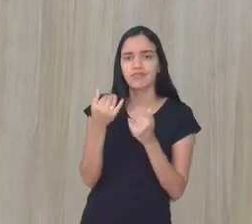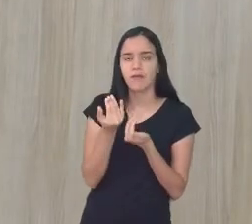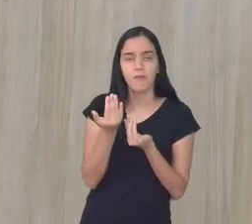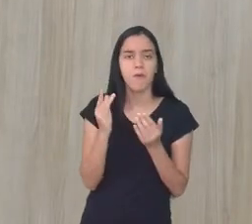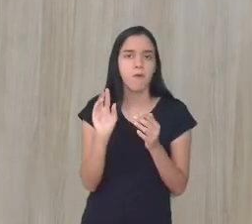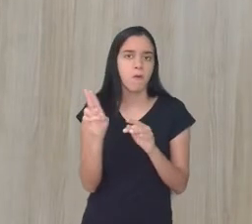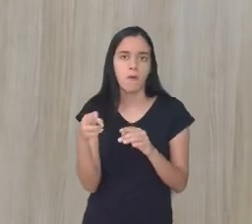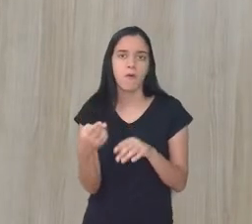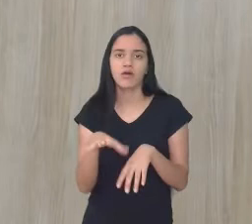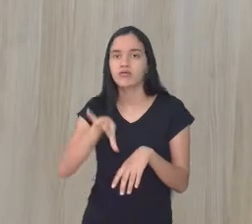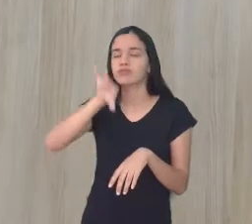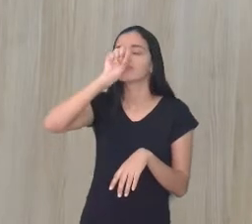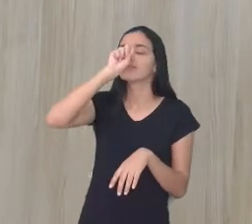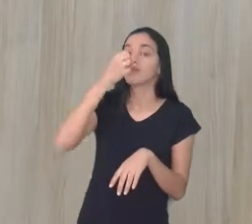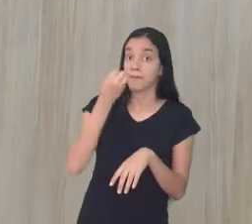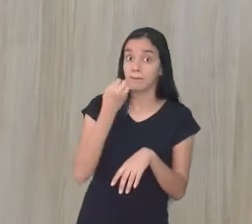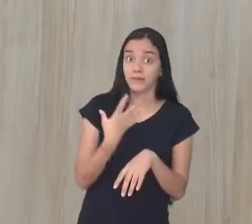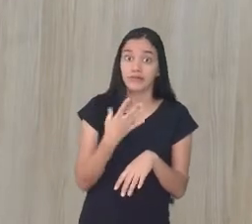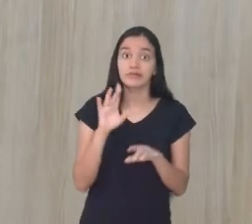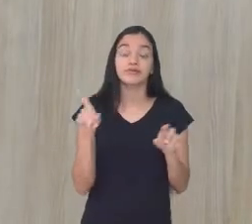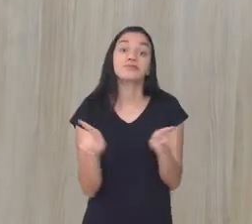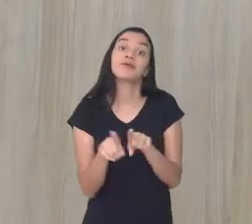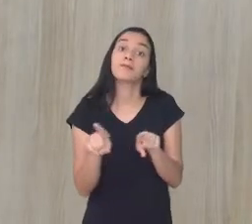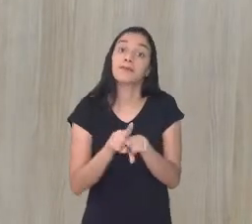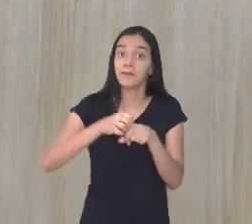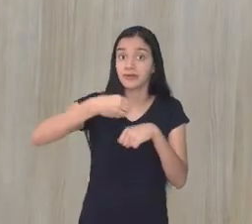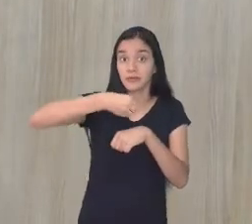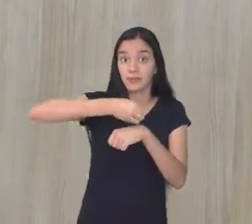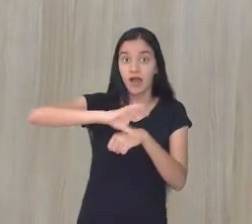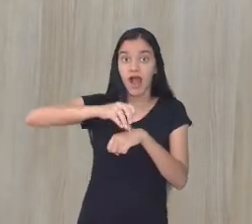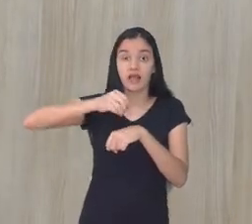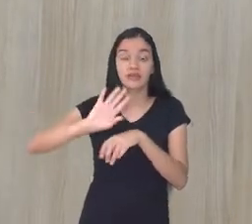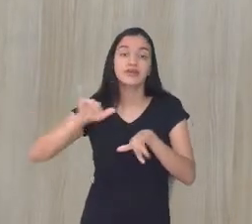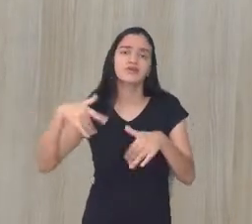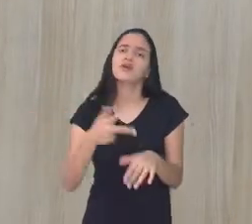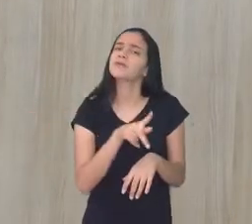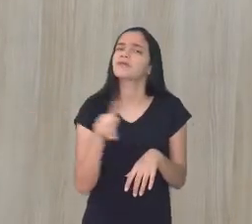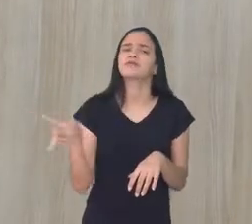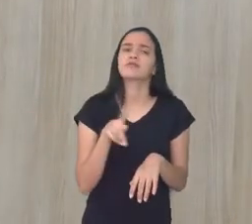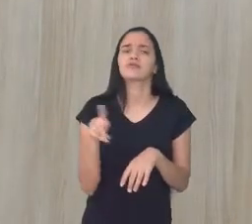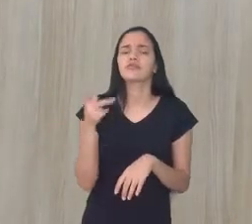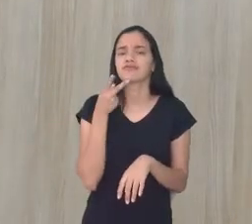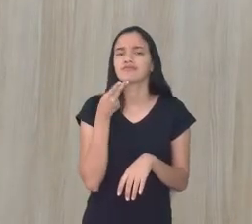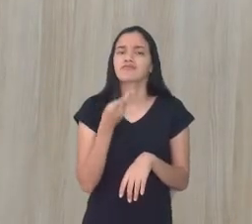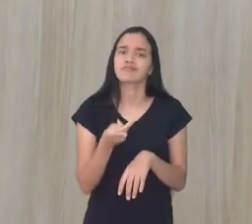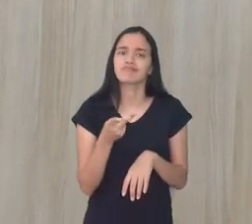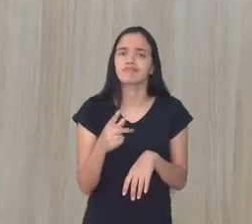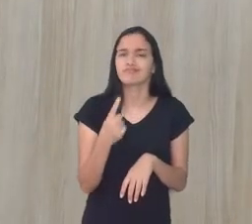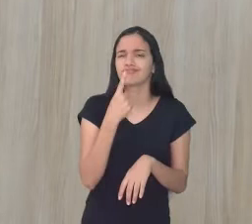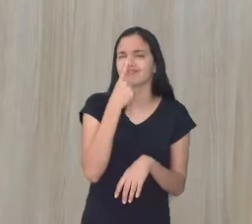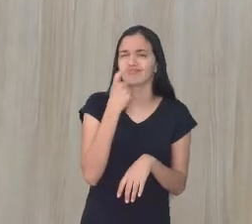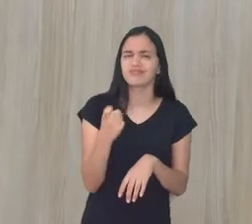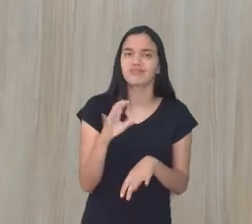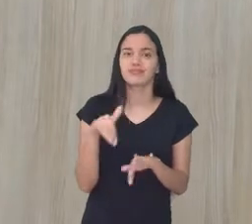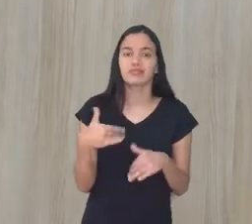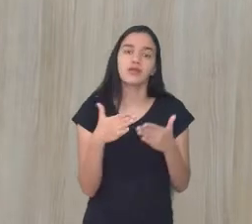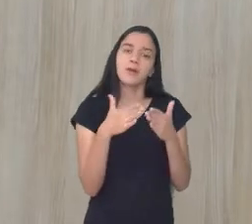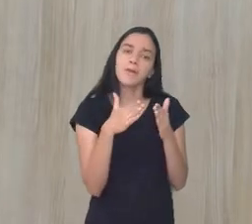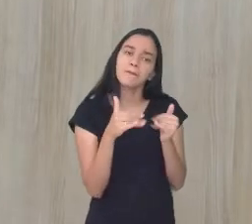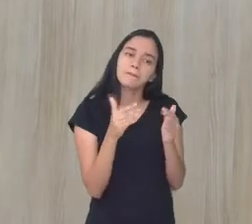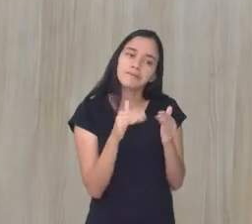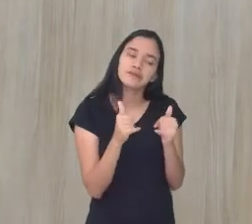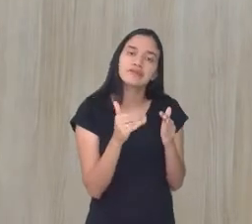sala de aula também. E aí vem mais uma dica, né? O que é que a professora vai falar ainda a respeito de mau cheiro? É pedir